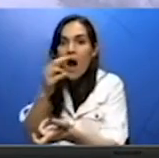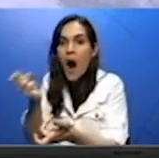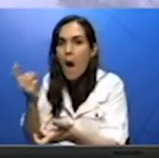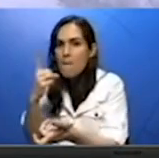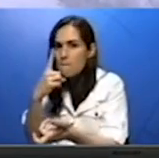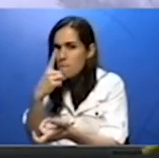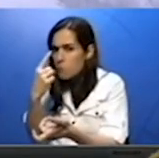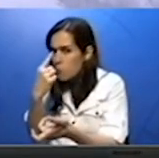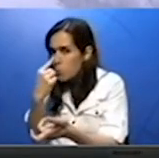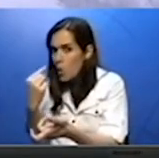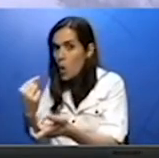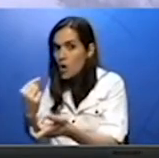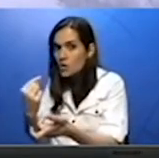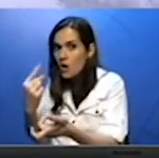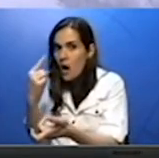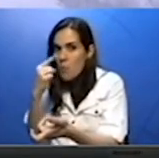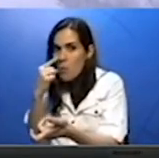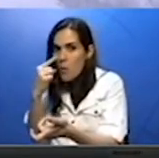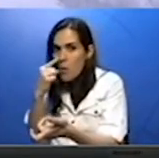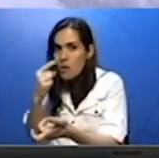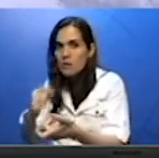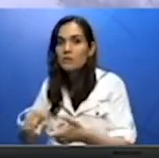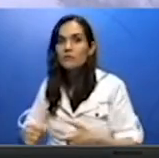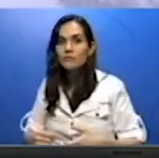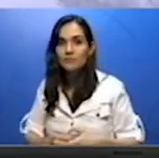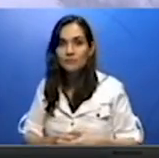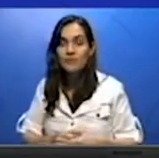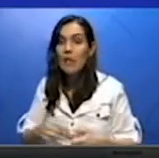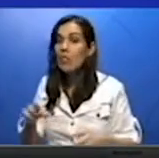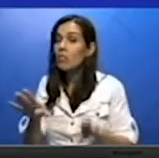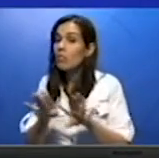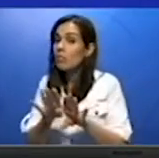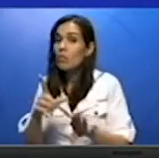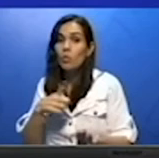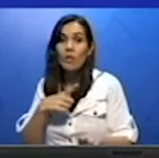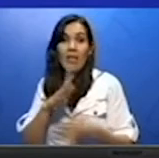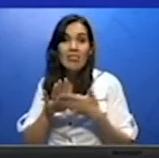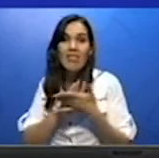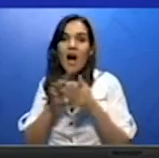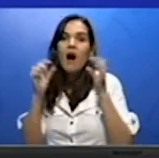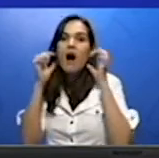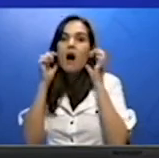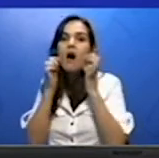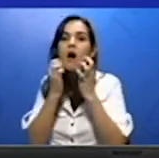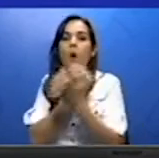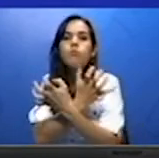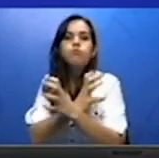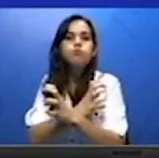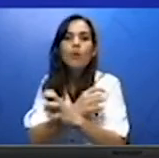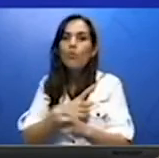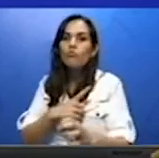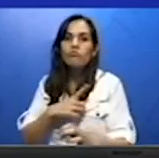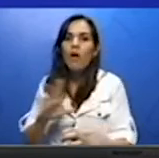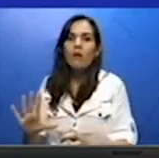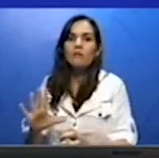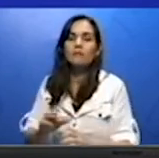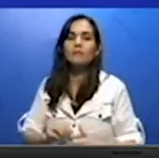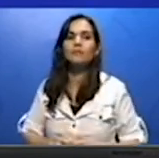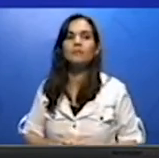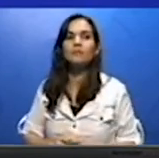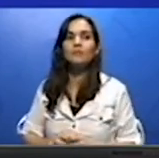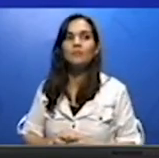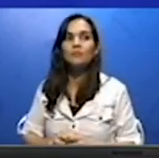bruxa é um animal que não tem mandíbula também e agora peixes cartilaginosos já